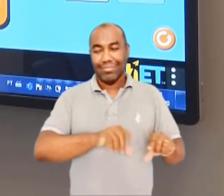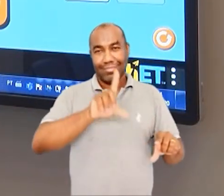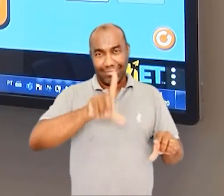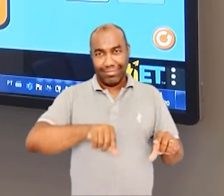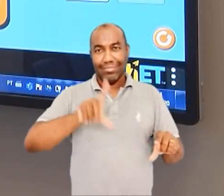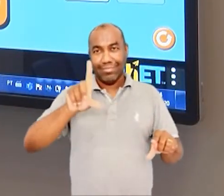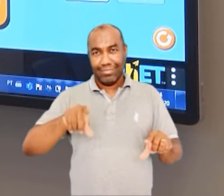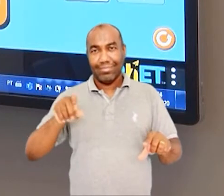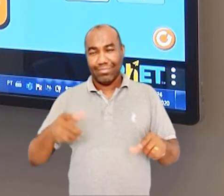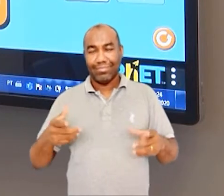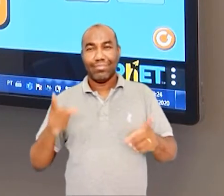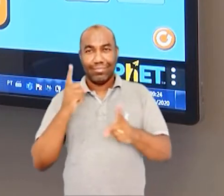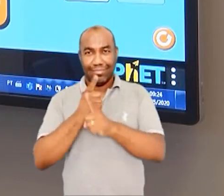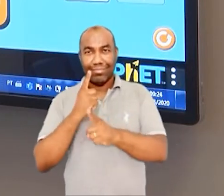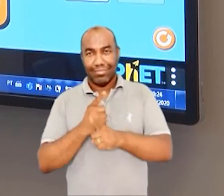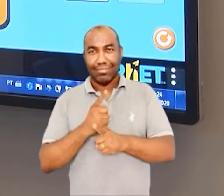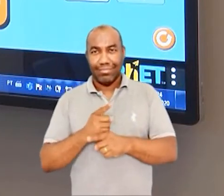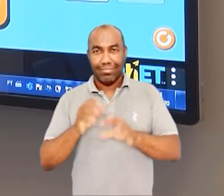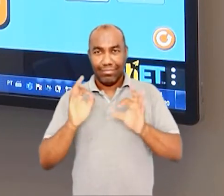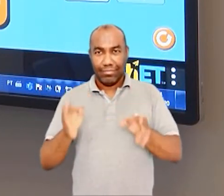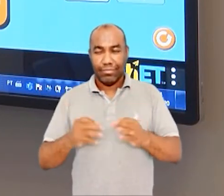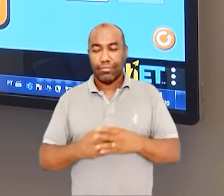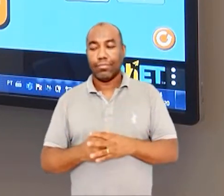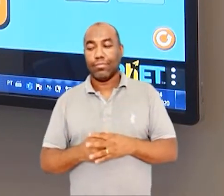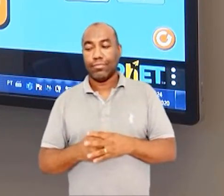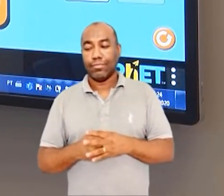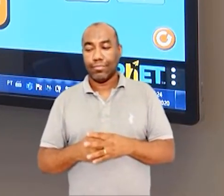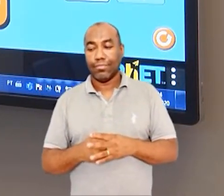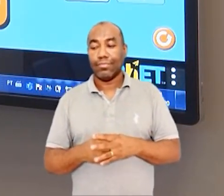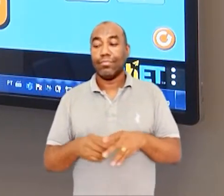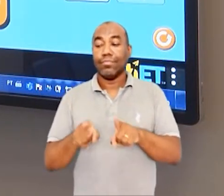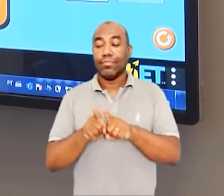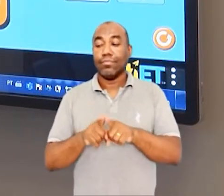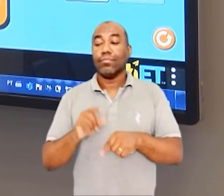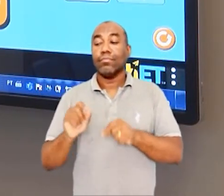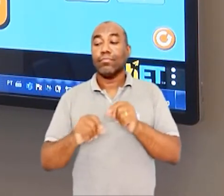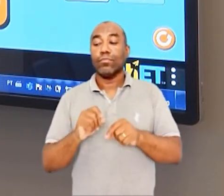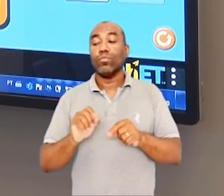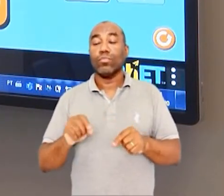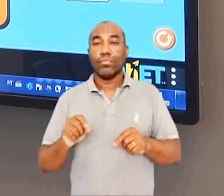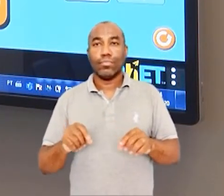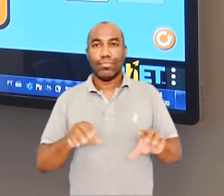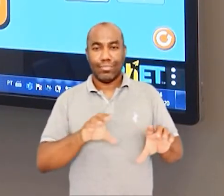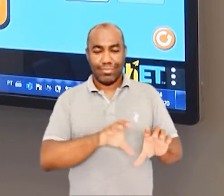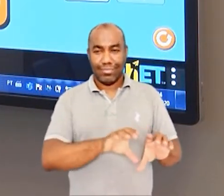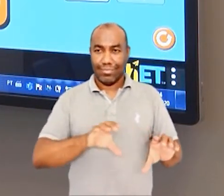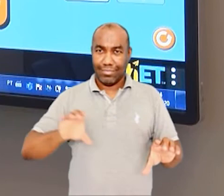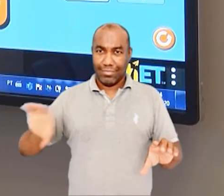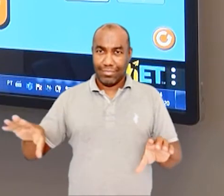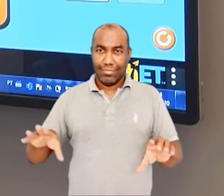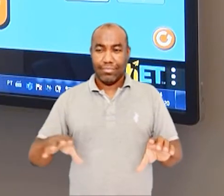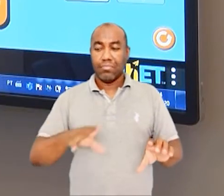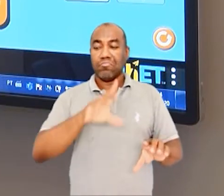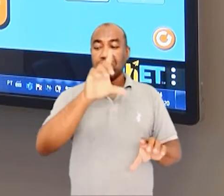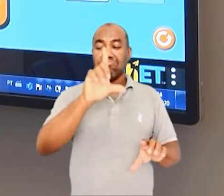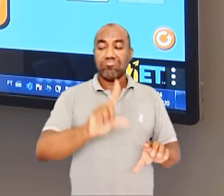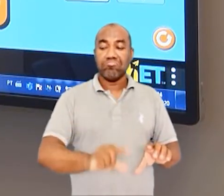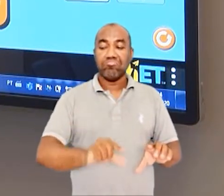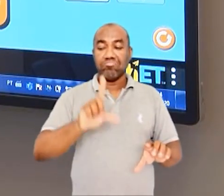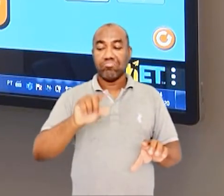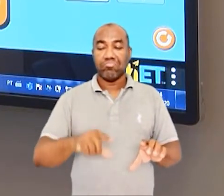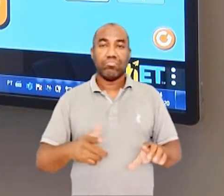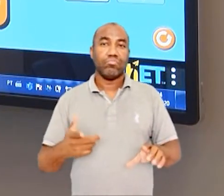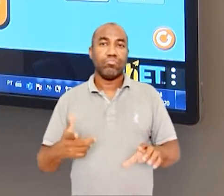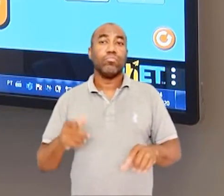a luminosidade, não tem mais luz, não tem mais energia luminosa. Luz é uma forma de energia.